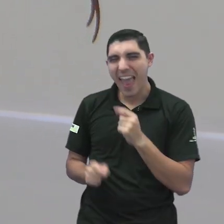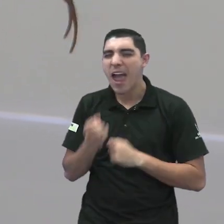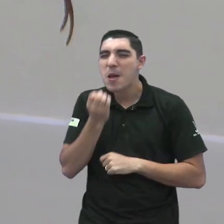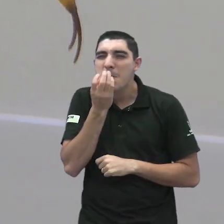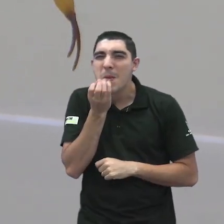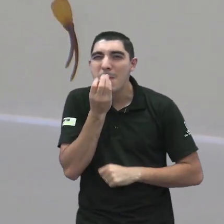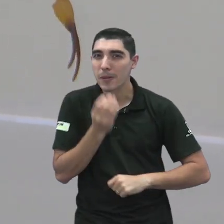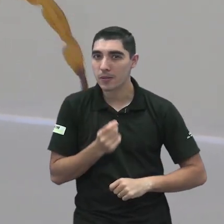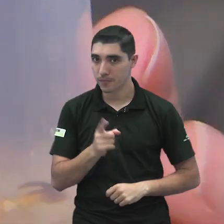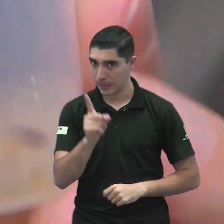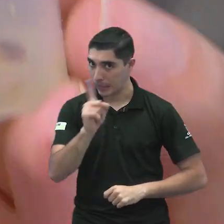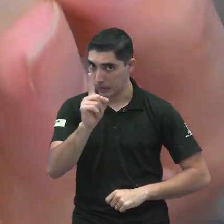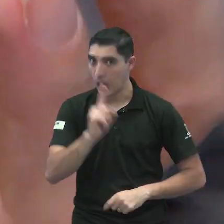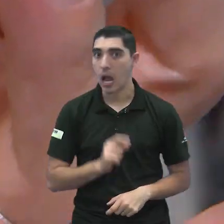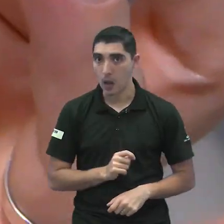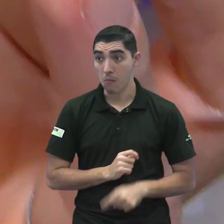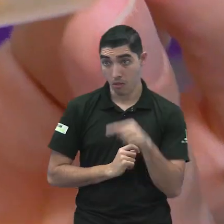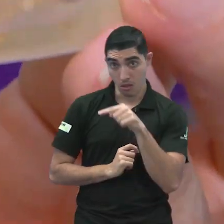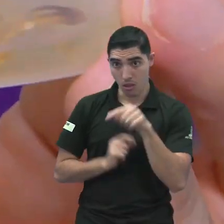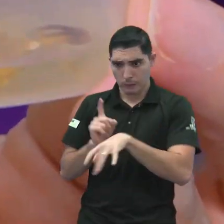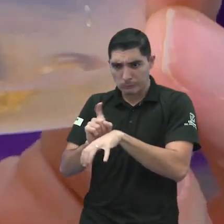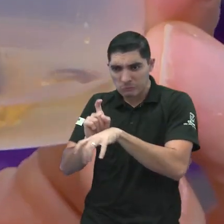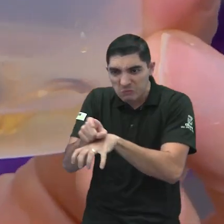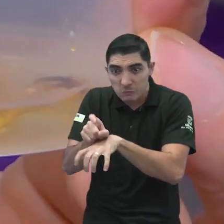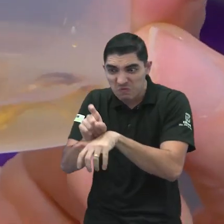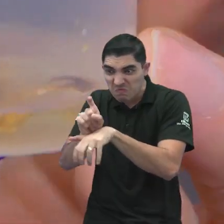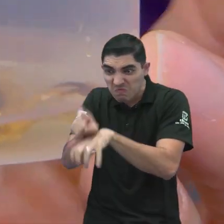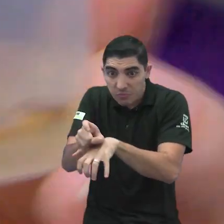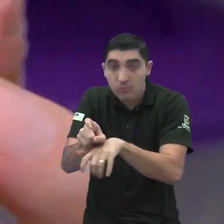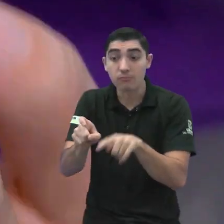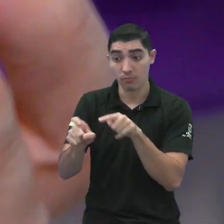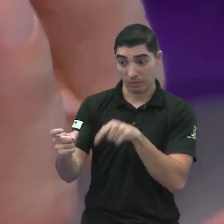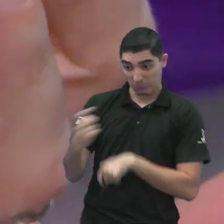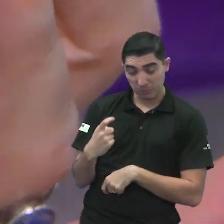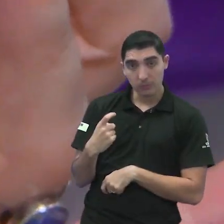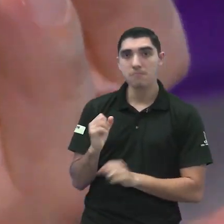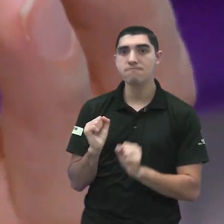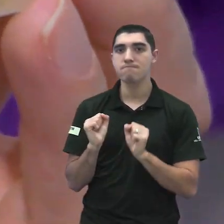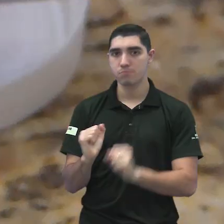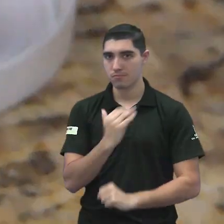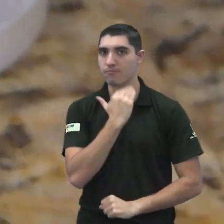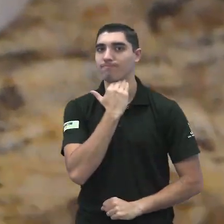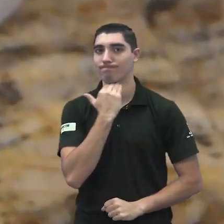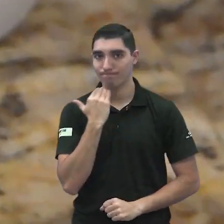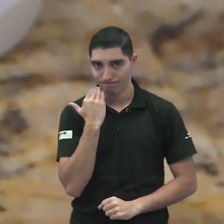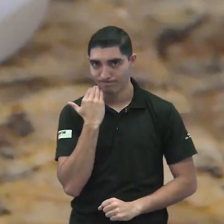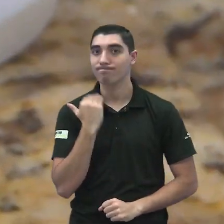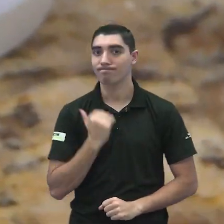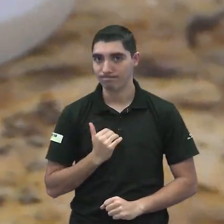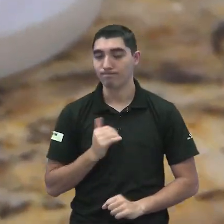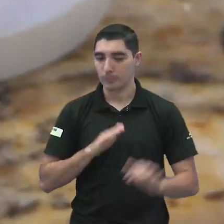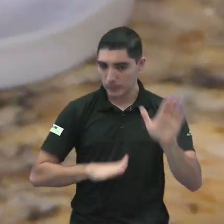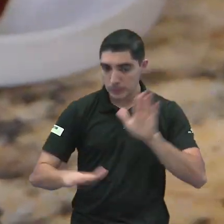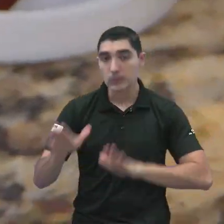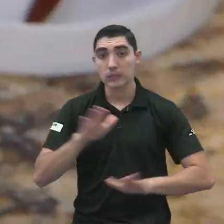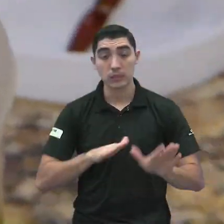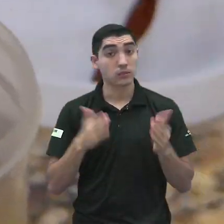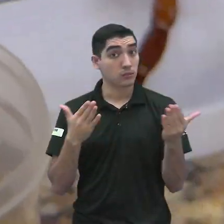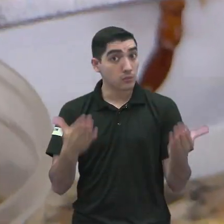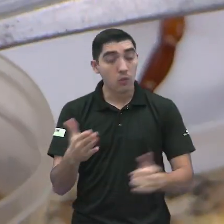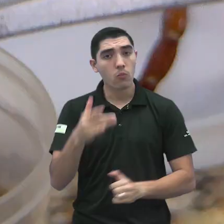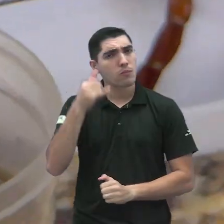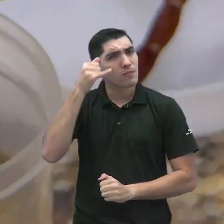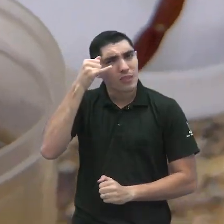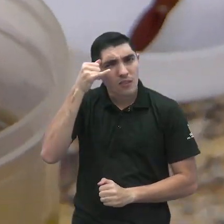é inofensivo. As picadas de escorpião podem ser fatais. Por isso, o mais adequado